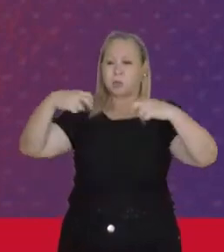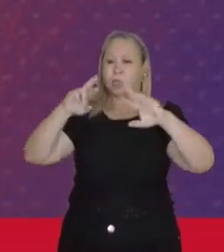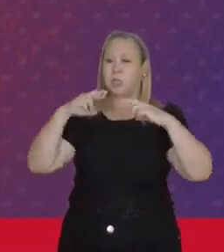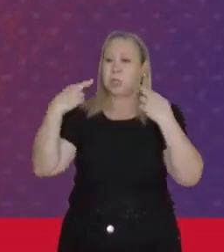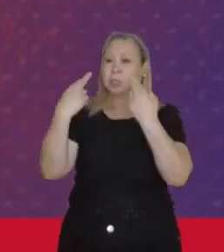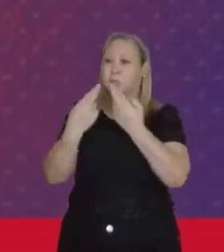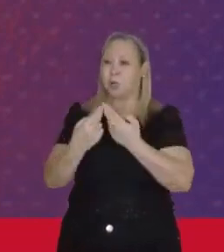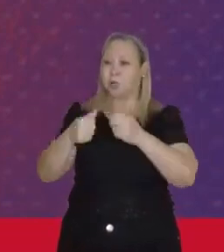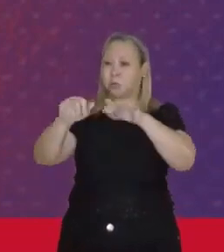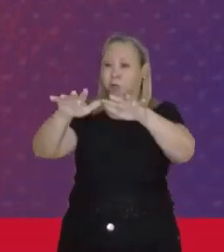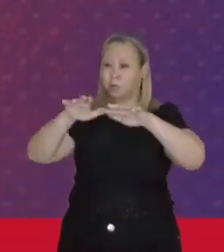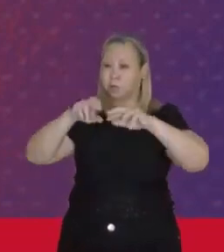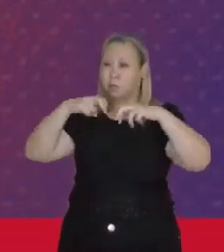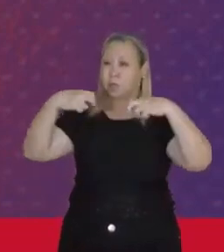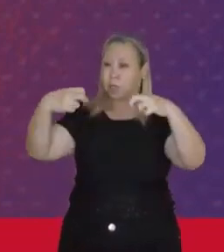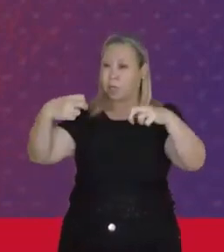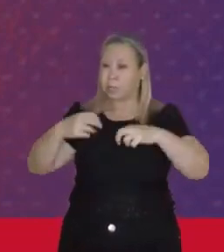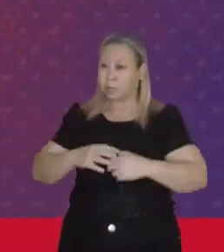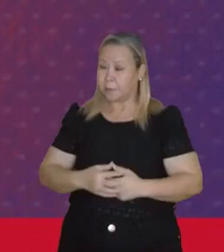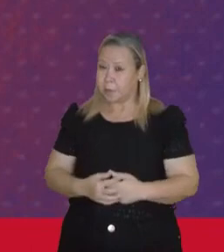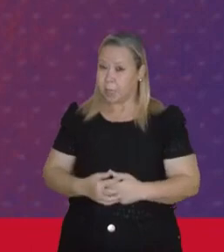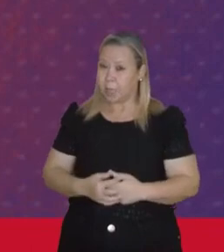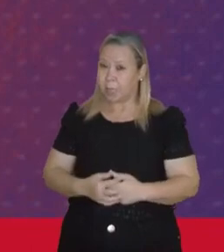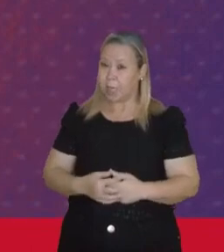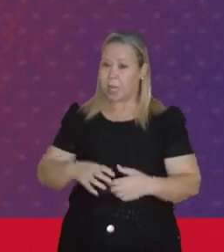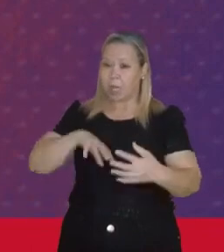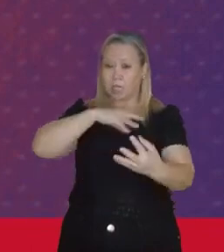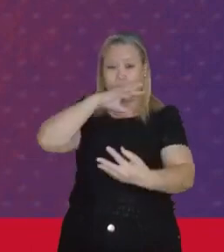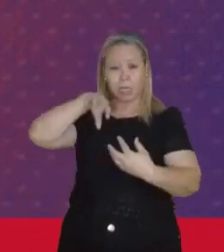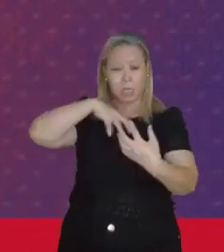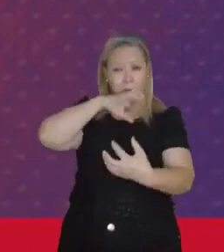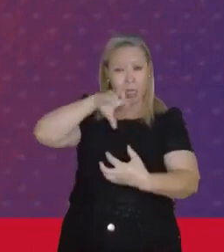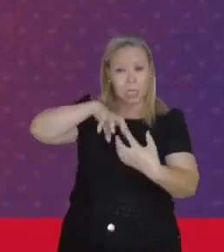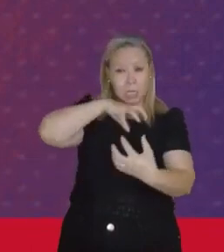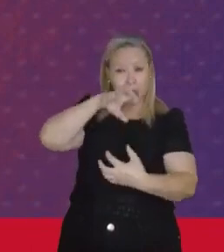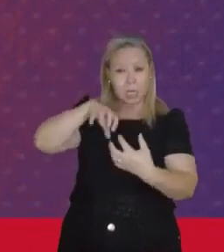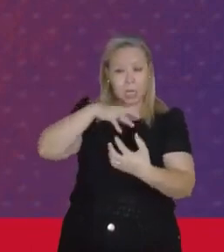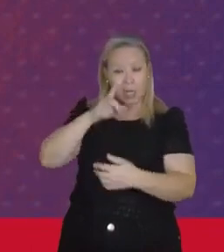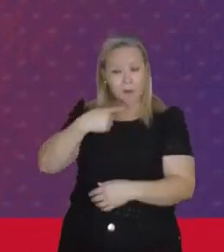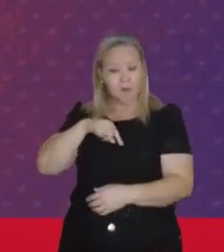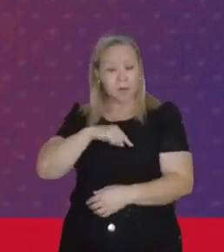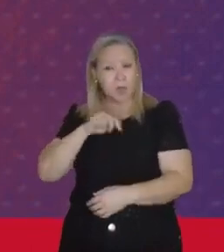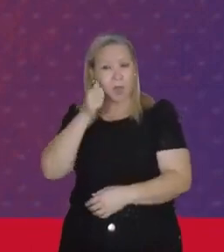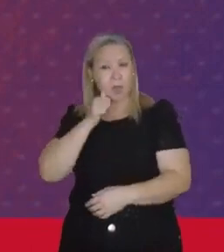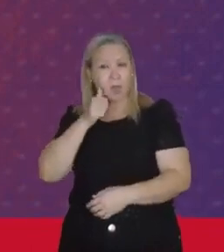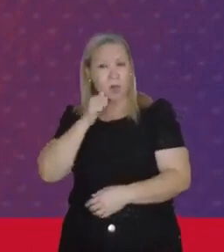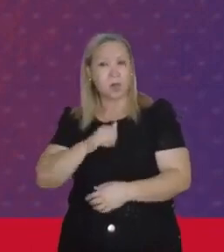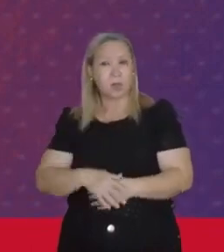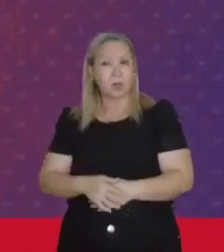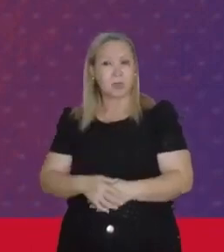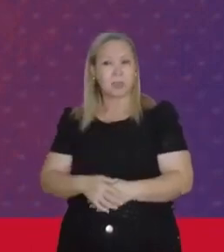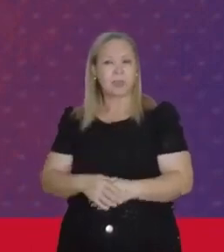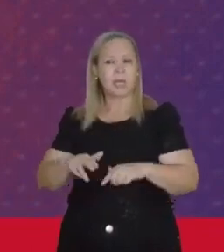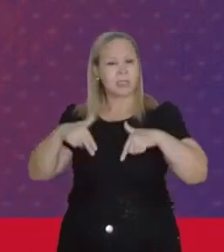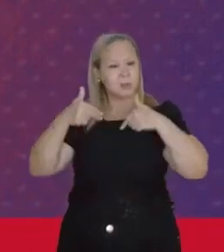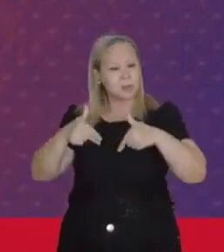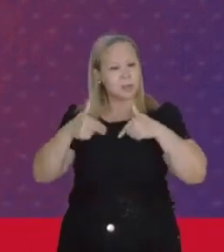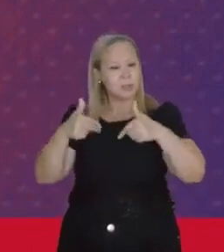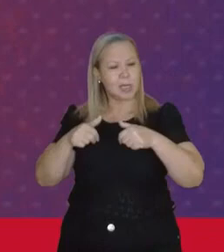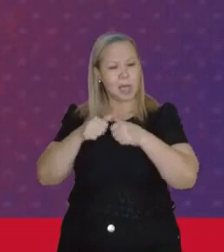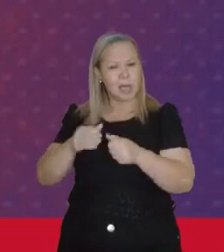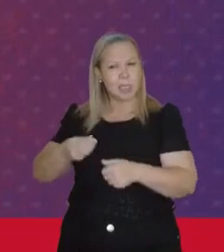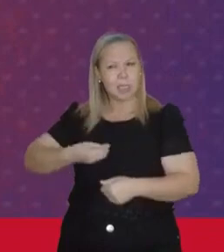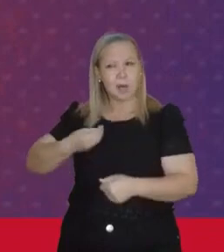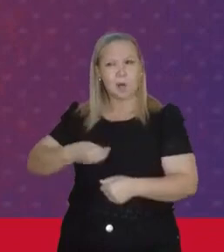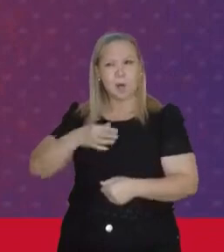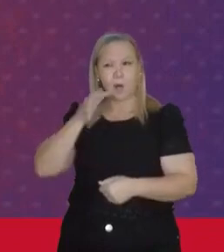né, nas assembleias de greve, e nós mulheres que éramos as militantes, que estávamos lá,